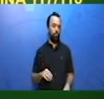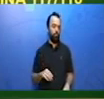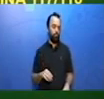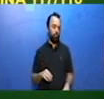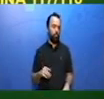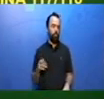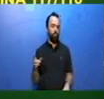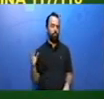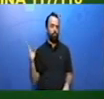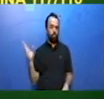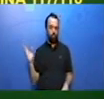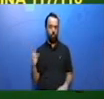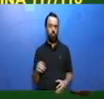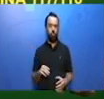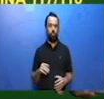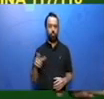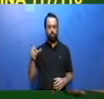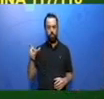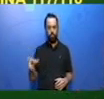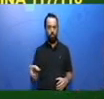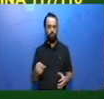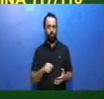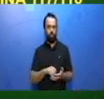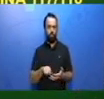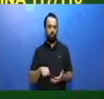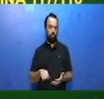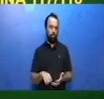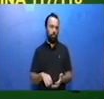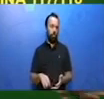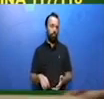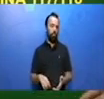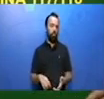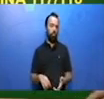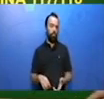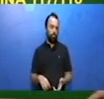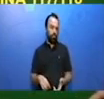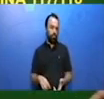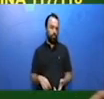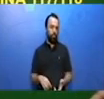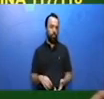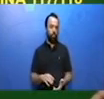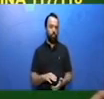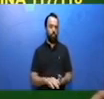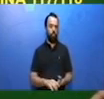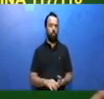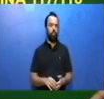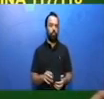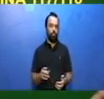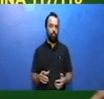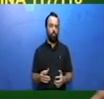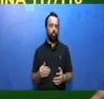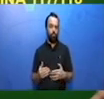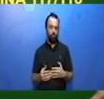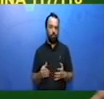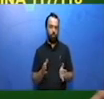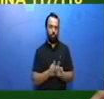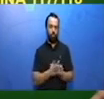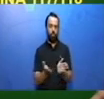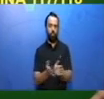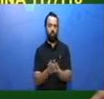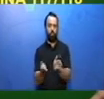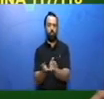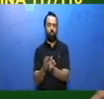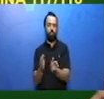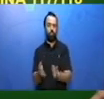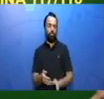É a Maria José do Pré. Muito conhecida como autora do livro Éramos Seis e pela série de livros infantis